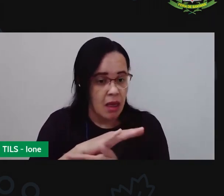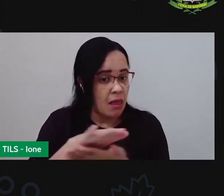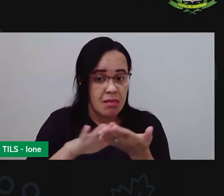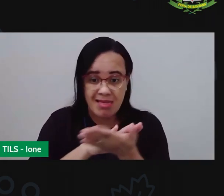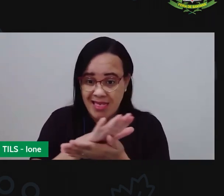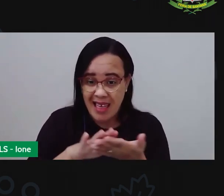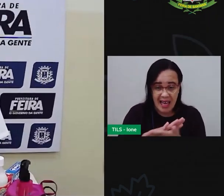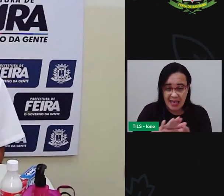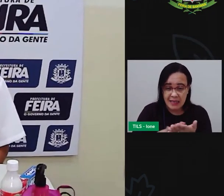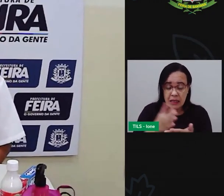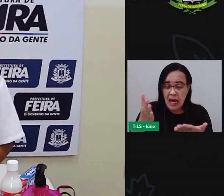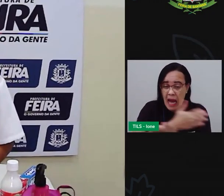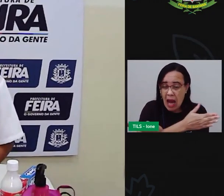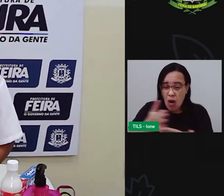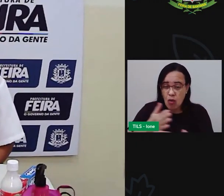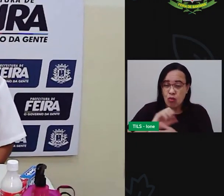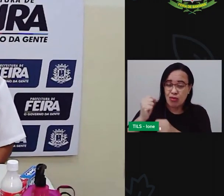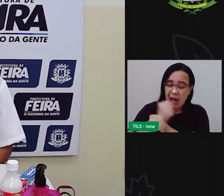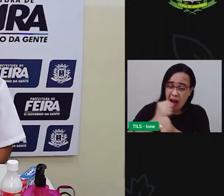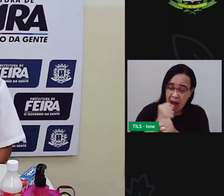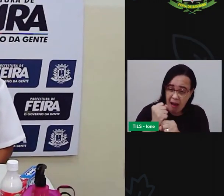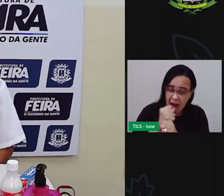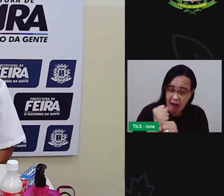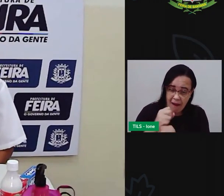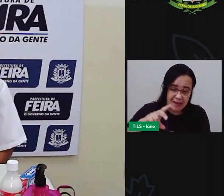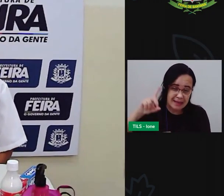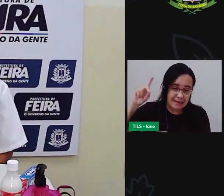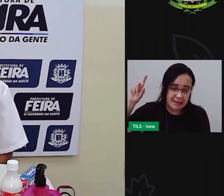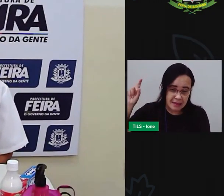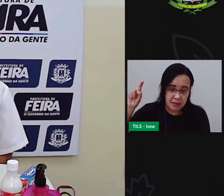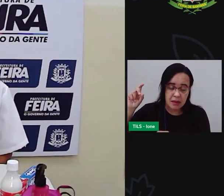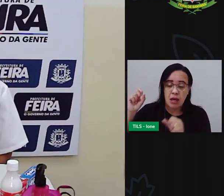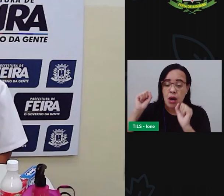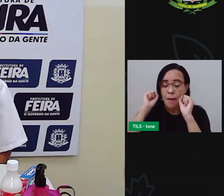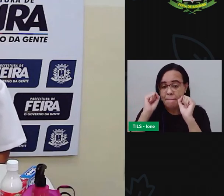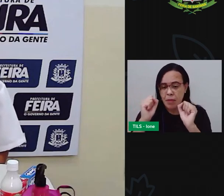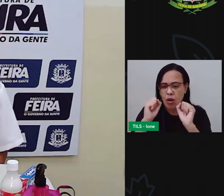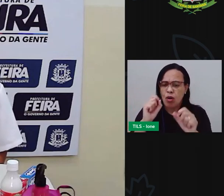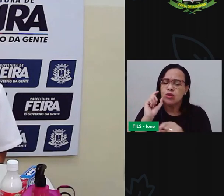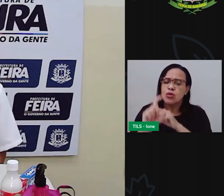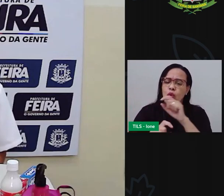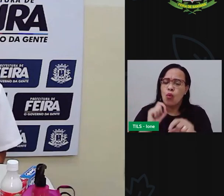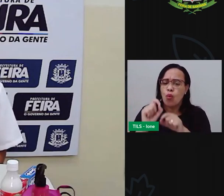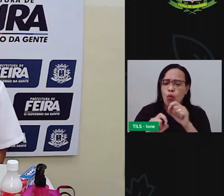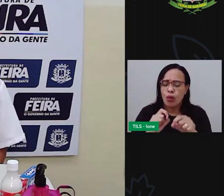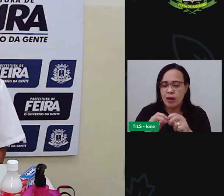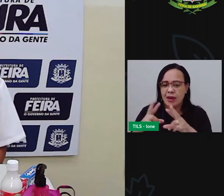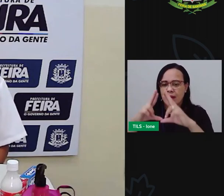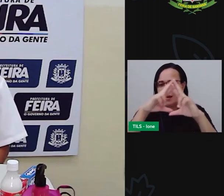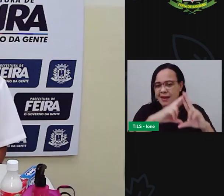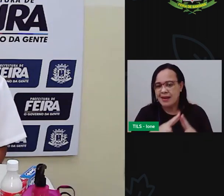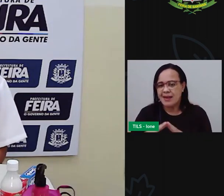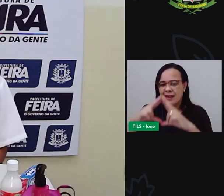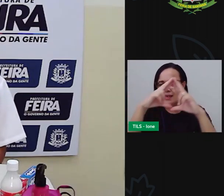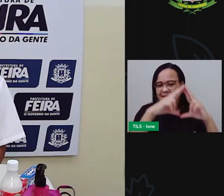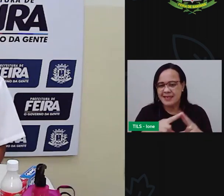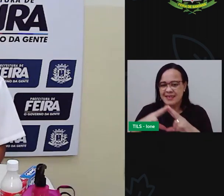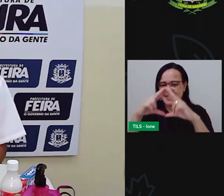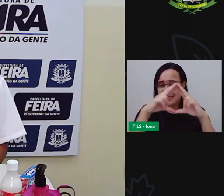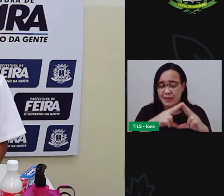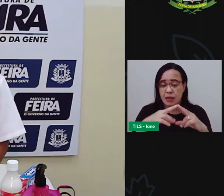demoram muito tempo, a gente pode ter algumas ações como reciclar, reutilizar. Então,